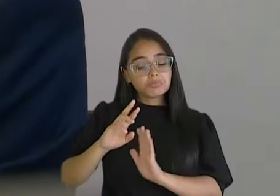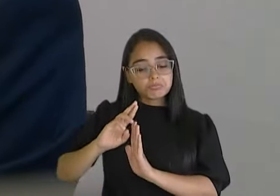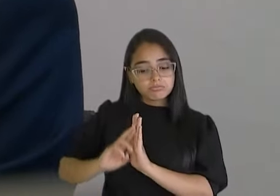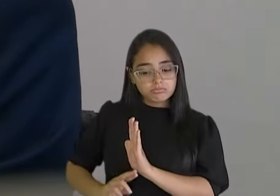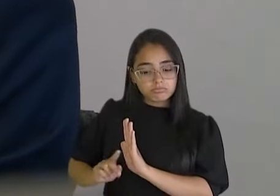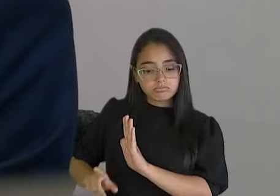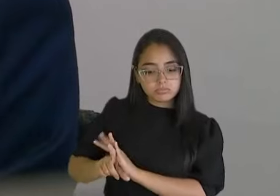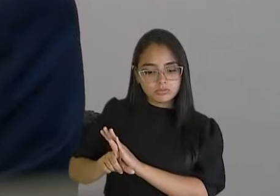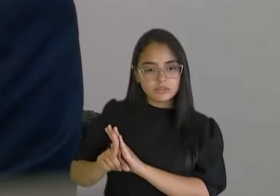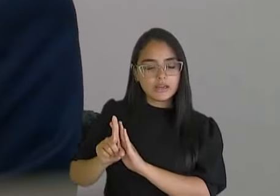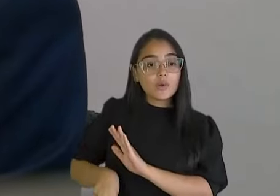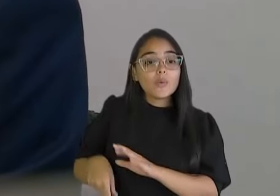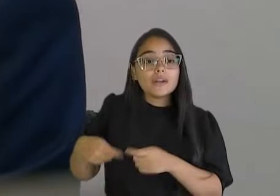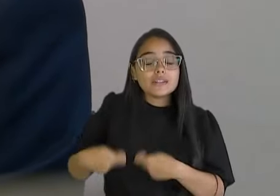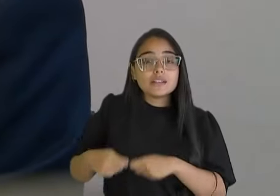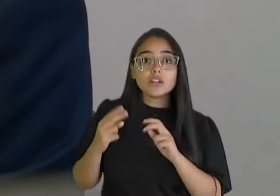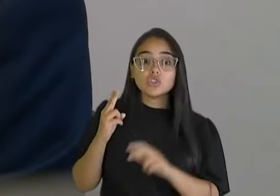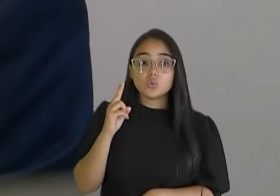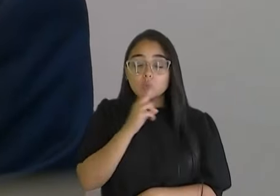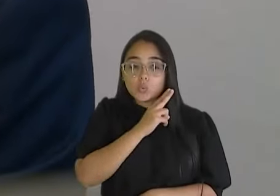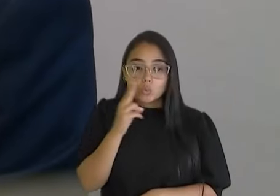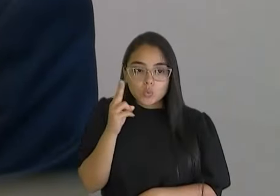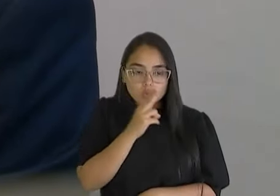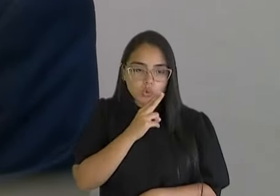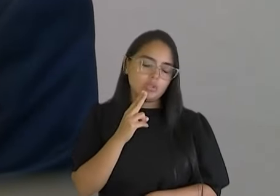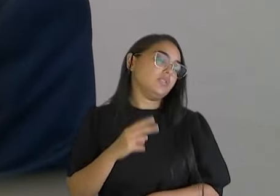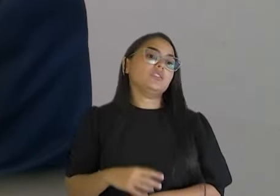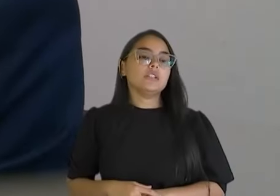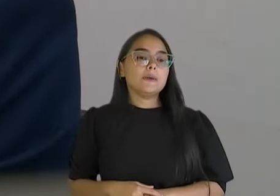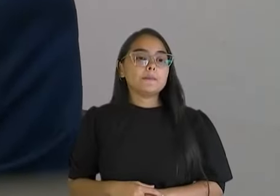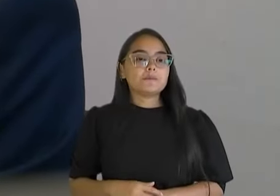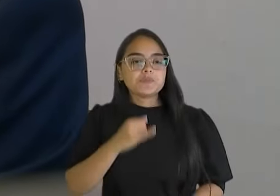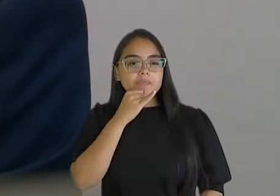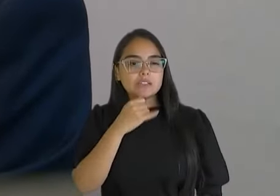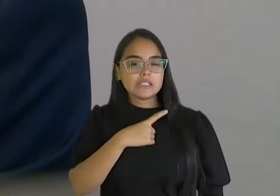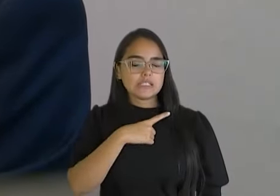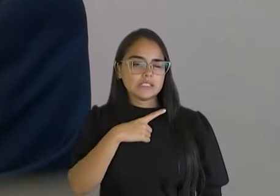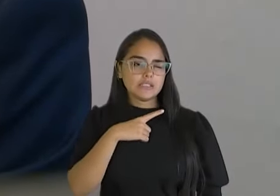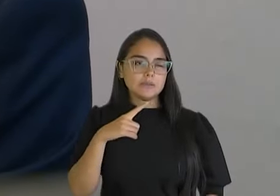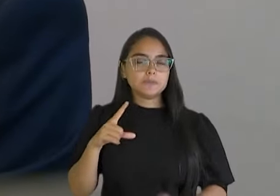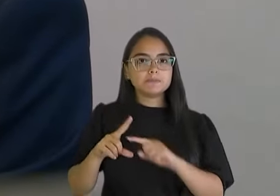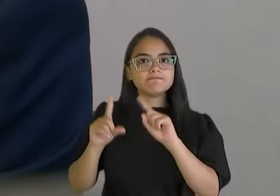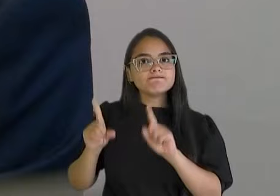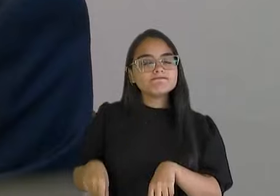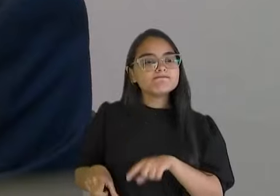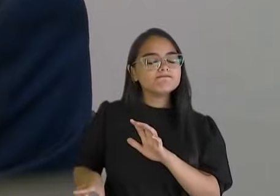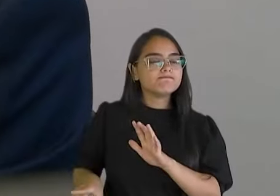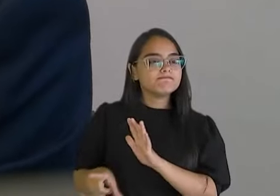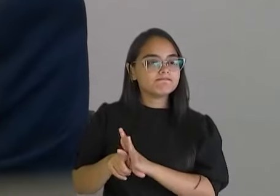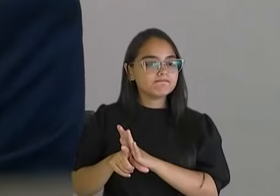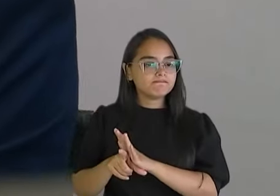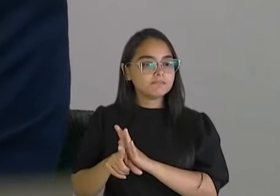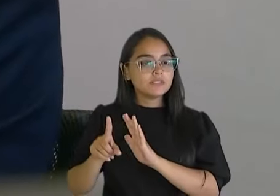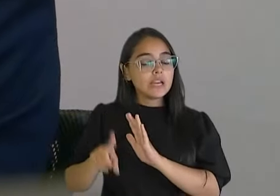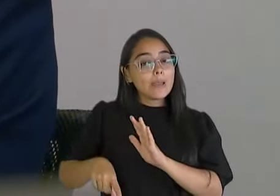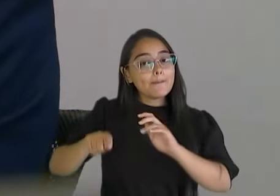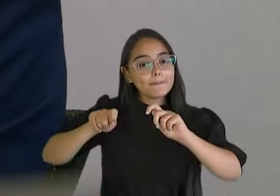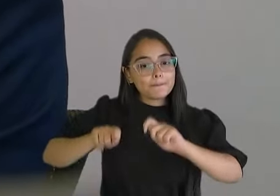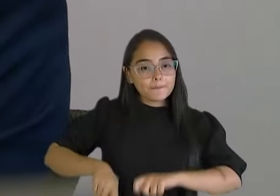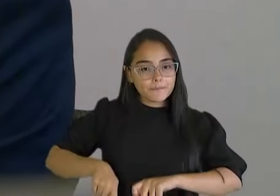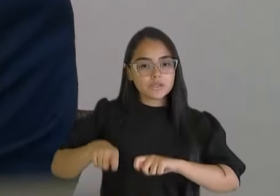porque é uma necessidade urgente que nós temos. Existe, por exemplo, um projeto de lei que pretende